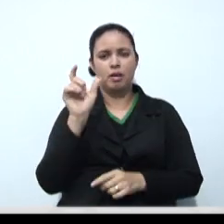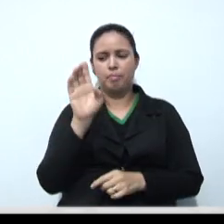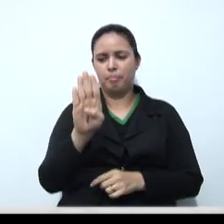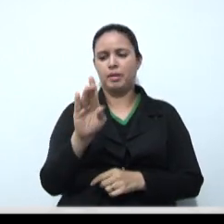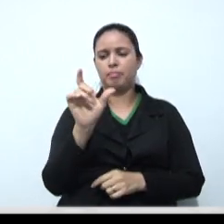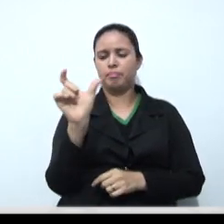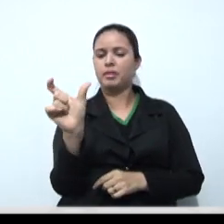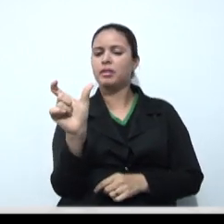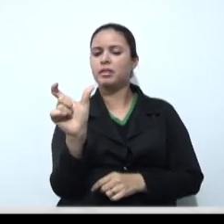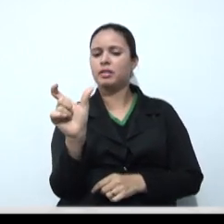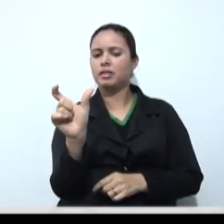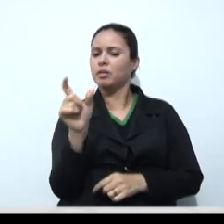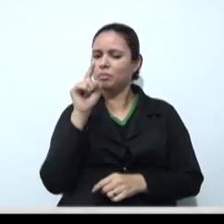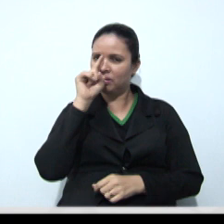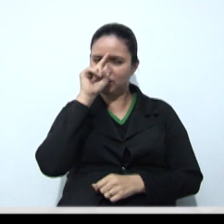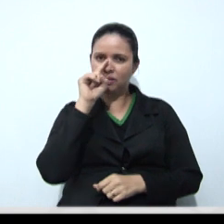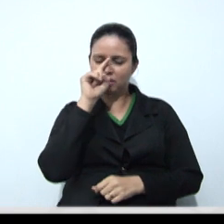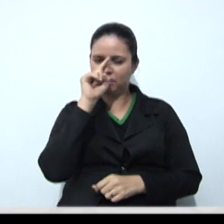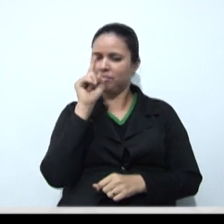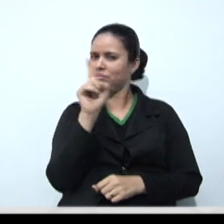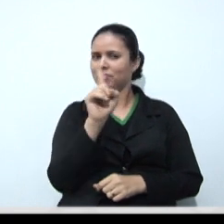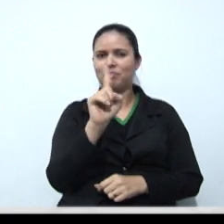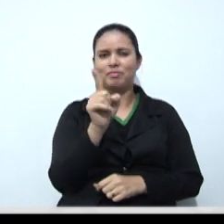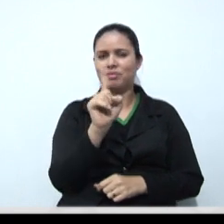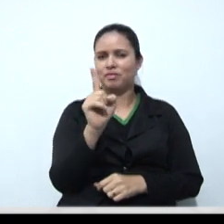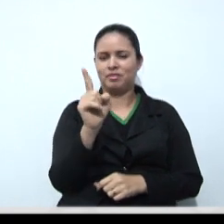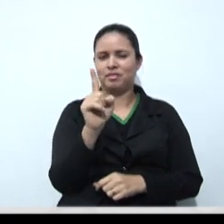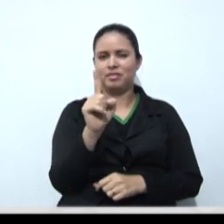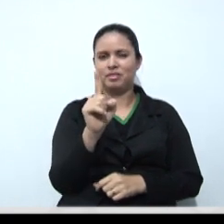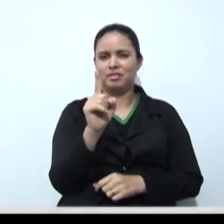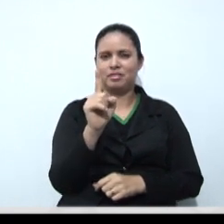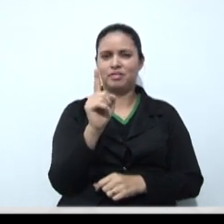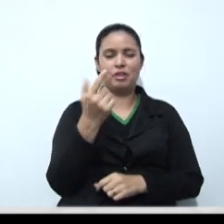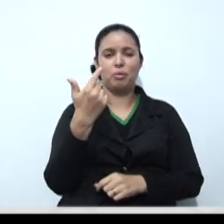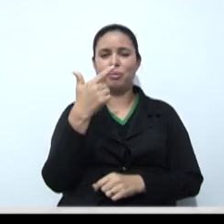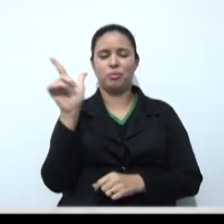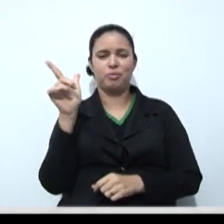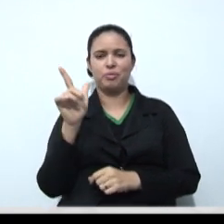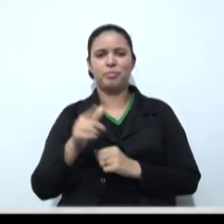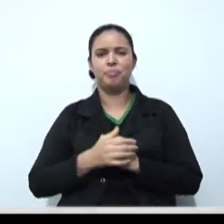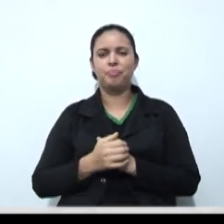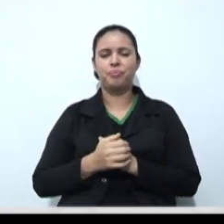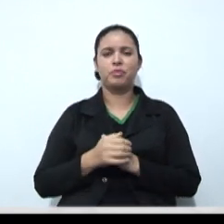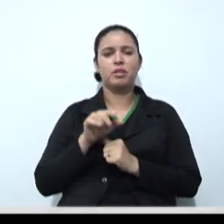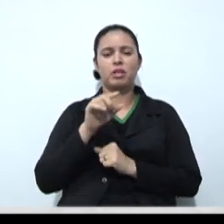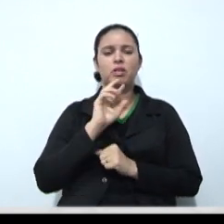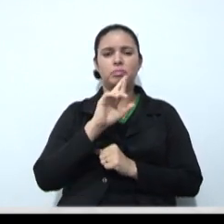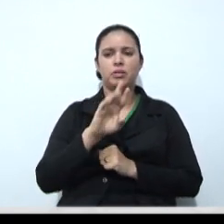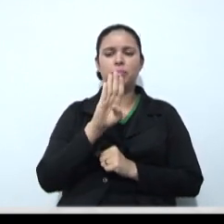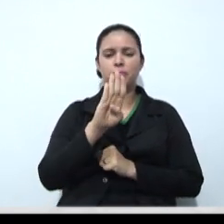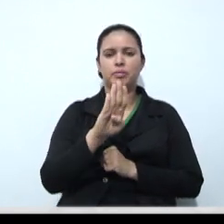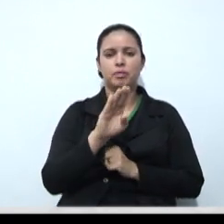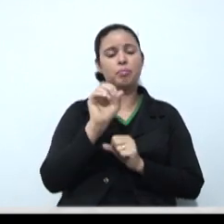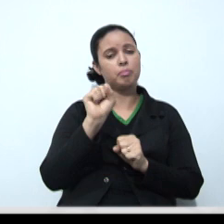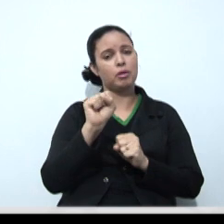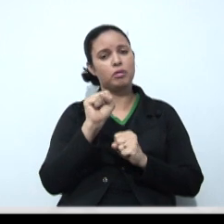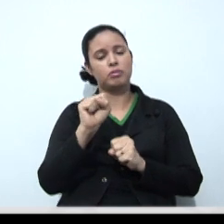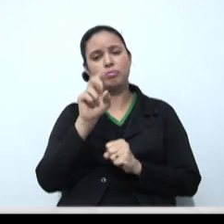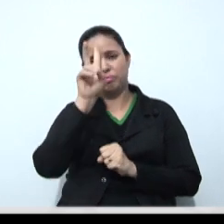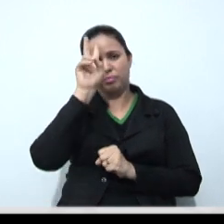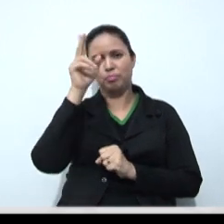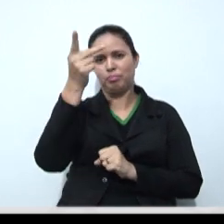condições de trabalho inseguras? Não, essa não é a função da CIPA, né? Ó, você que respondeu a letra B aí pode ter se